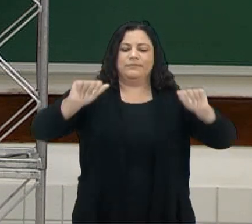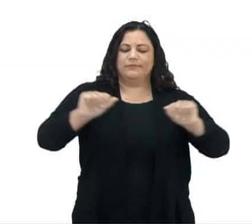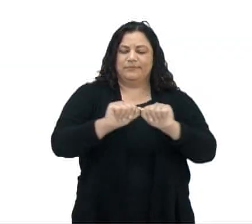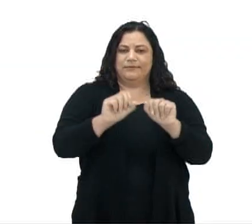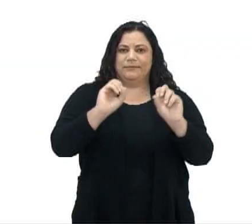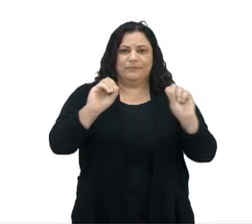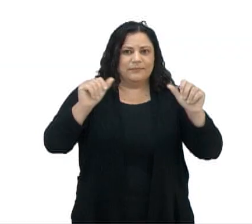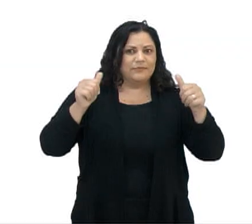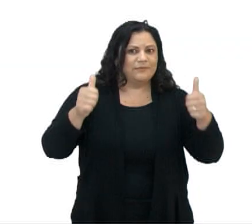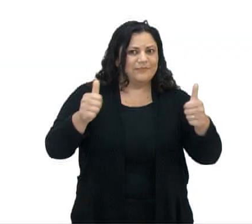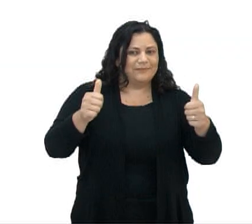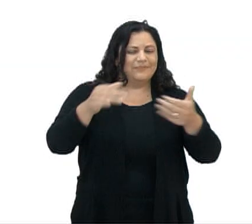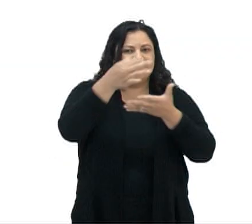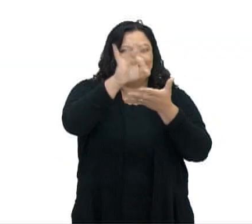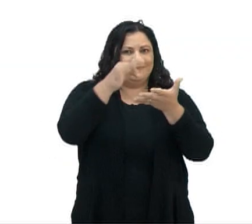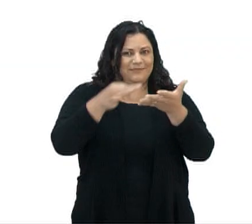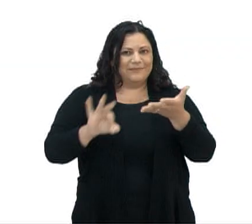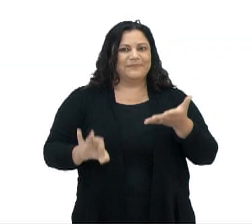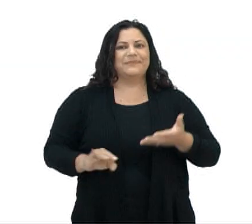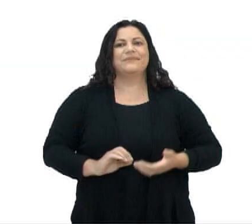Já volto com a correção para vocês.